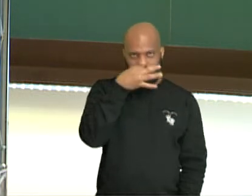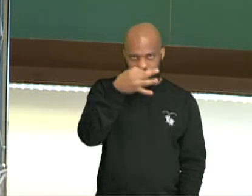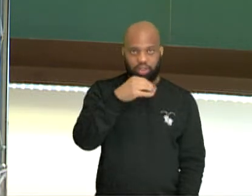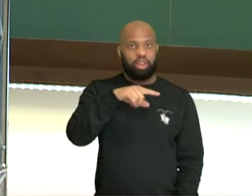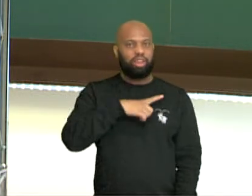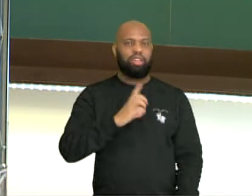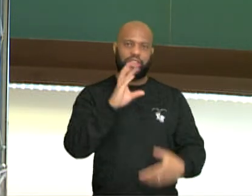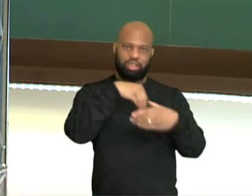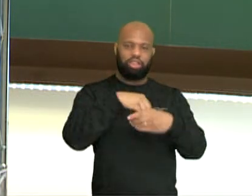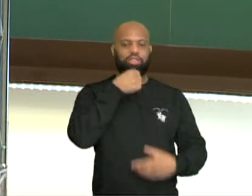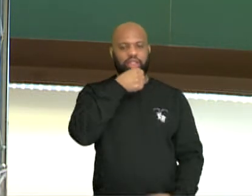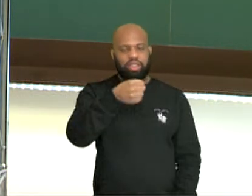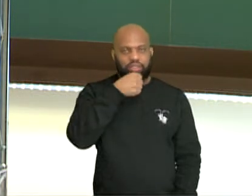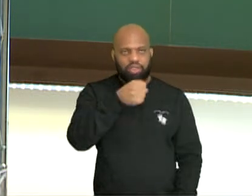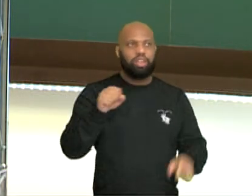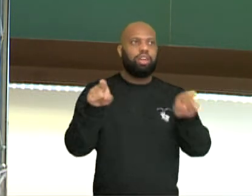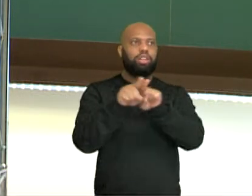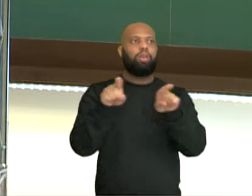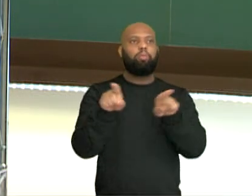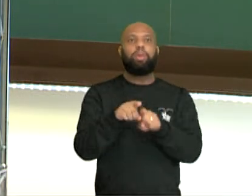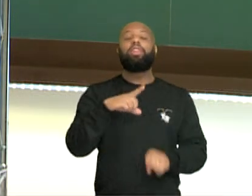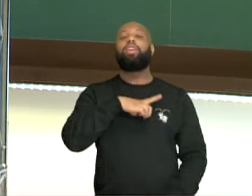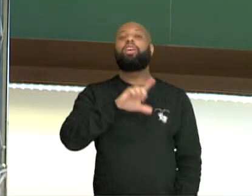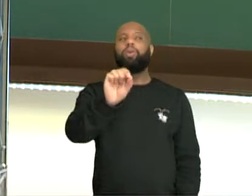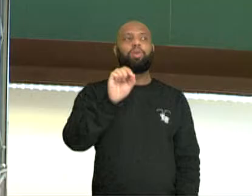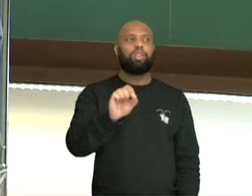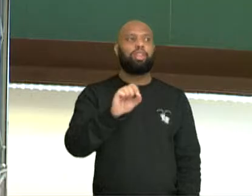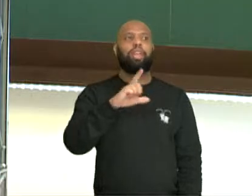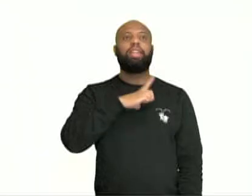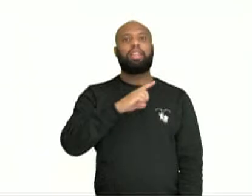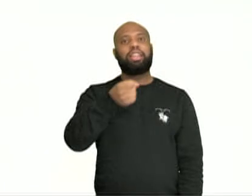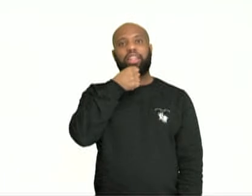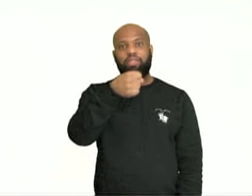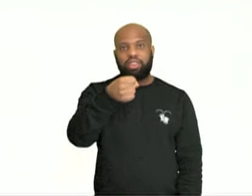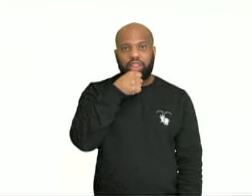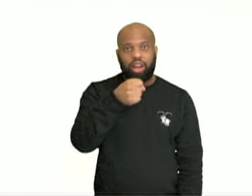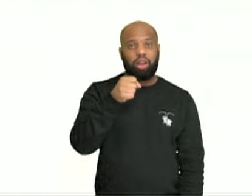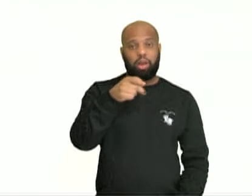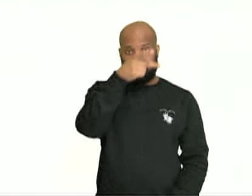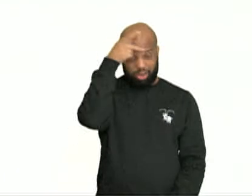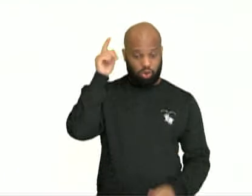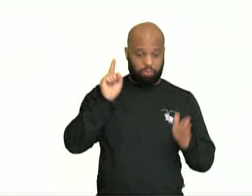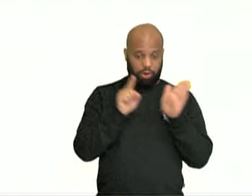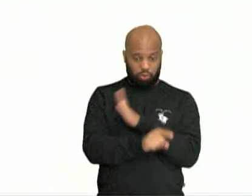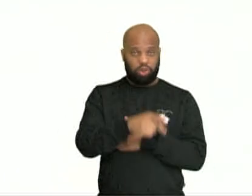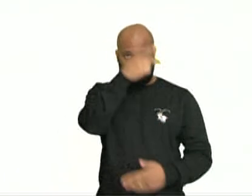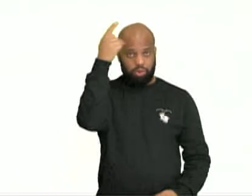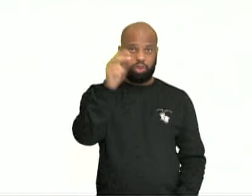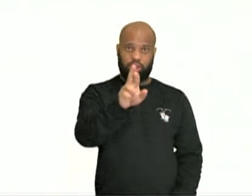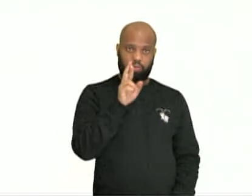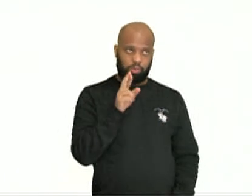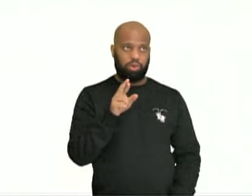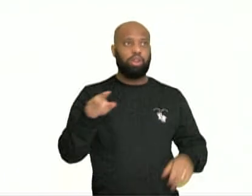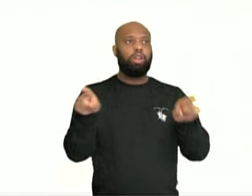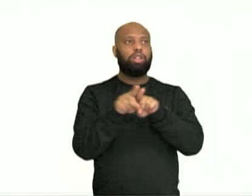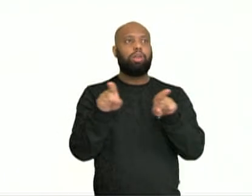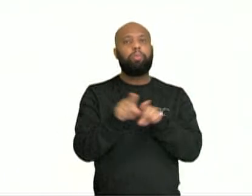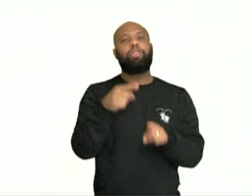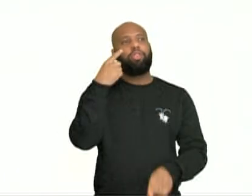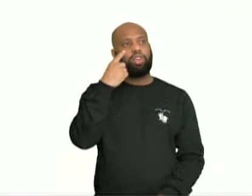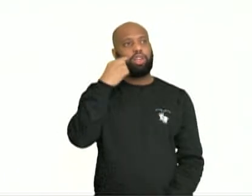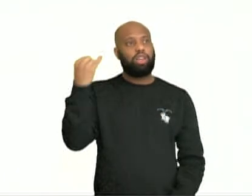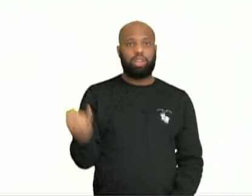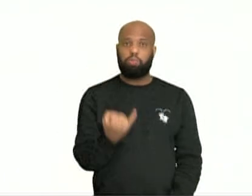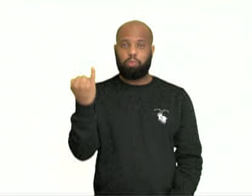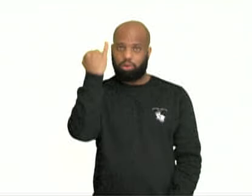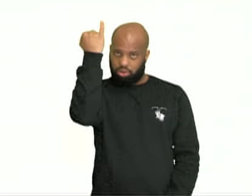tem na entrevista, a presença de quem? Do entrevistador e do entrevistado. Retomo com você a